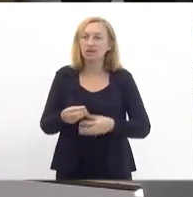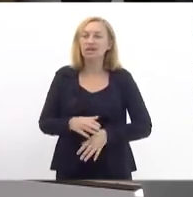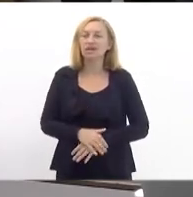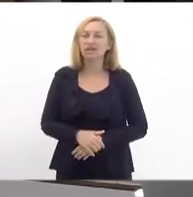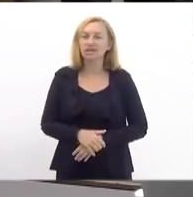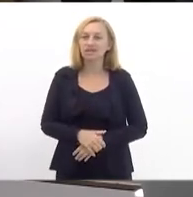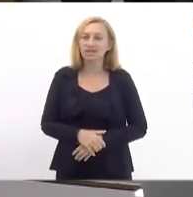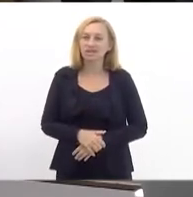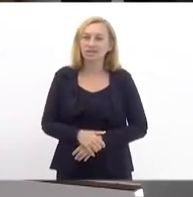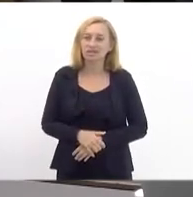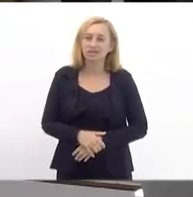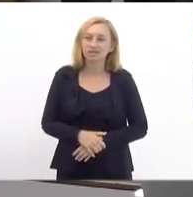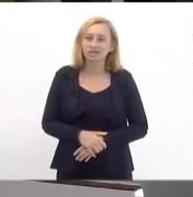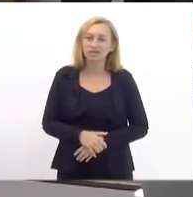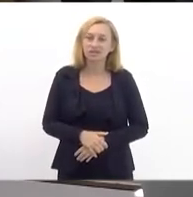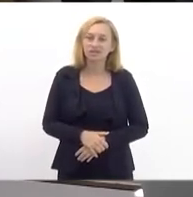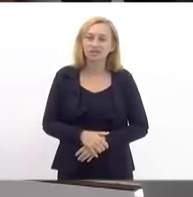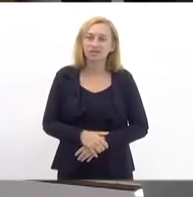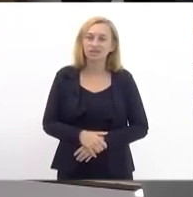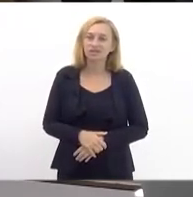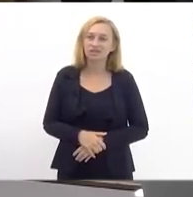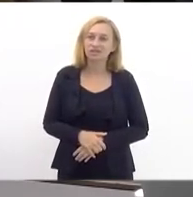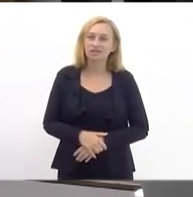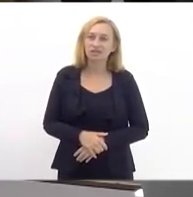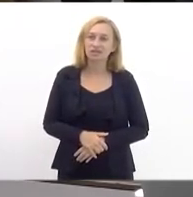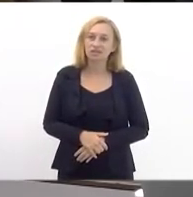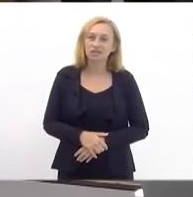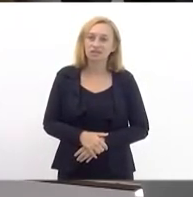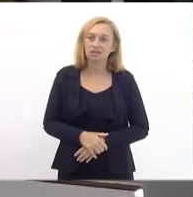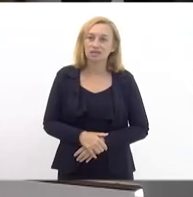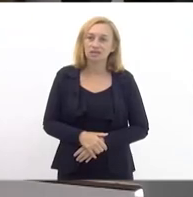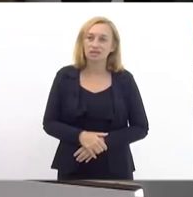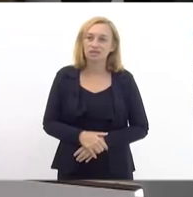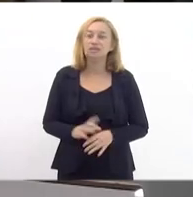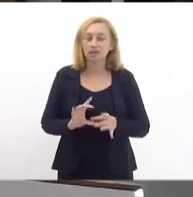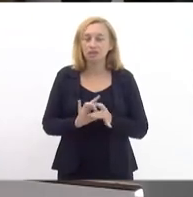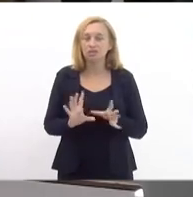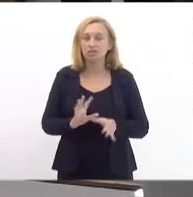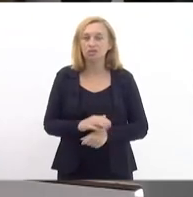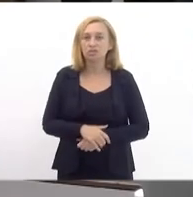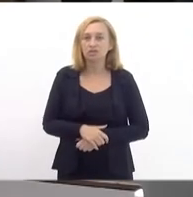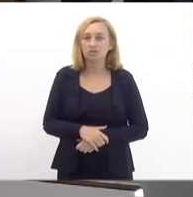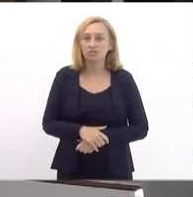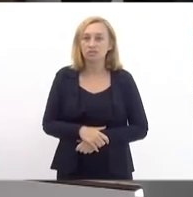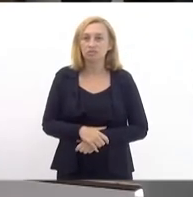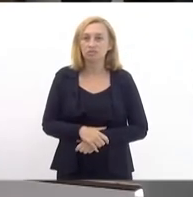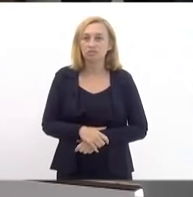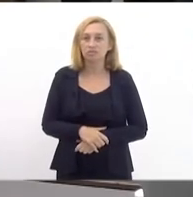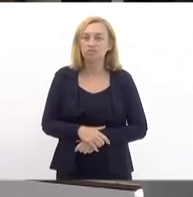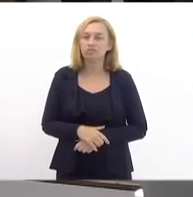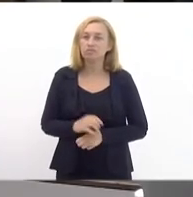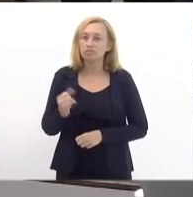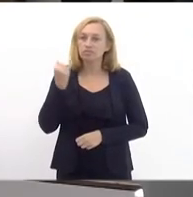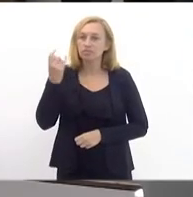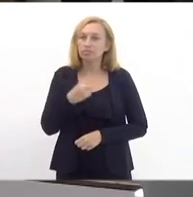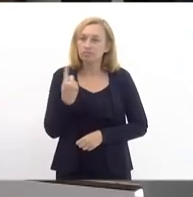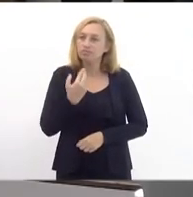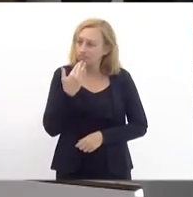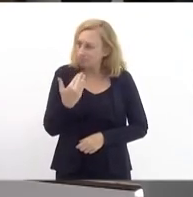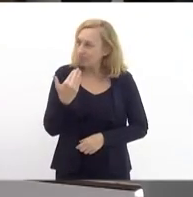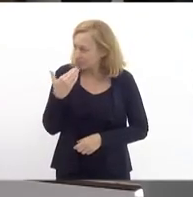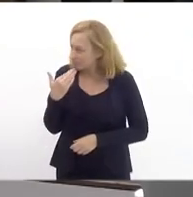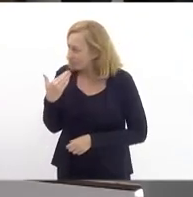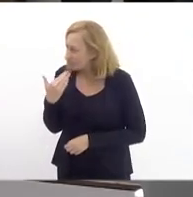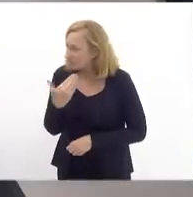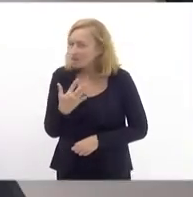de revisão ordinária. Então, e está disponível, né? Acho que está disponível. Esse dossiê é importante para nós. Nós vamos solicitar, nós